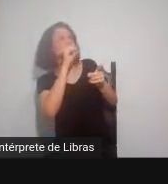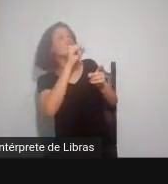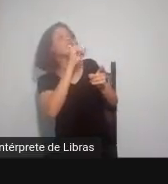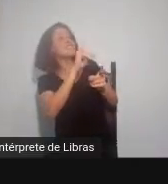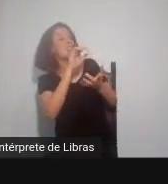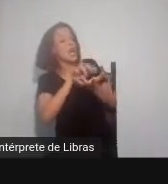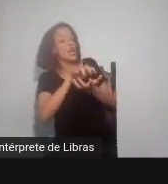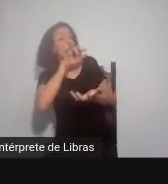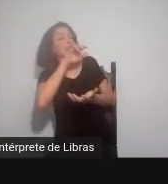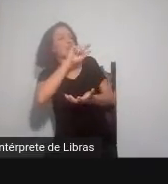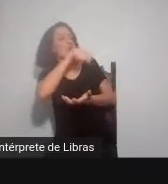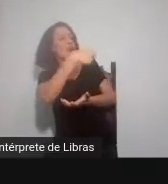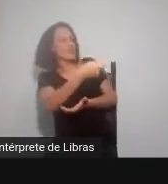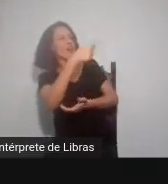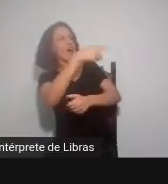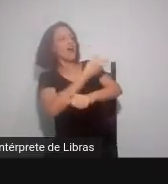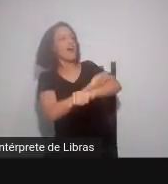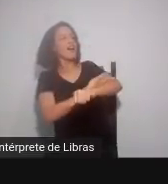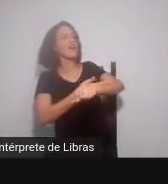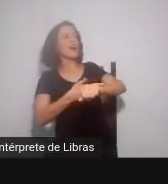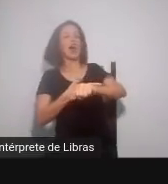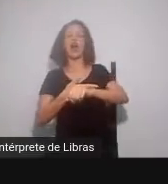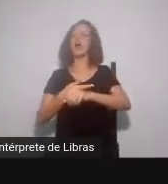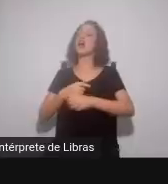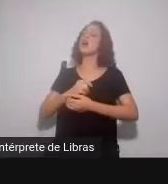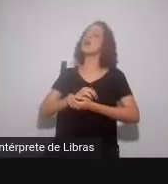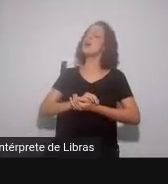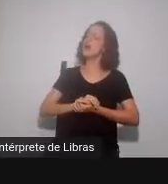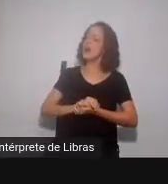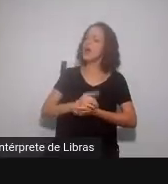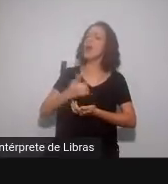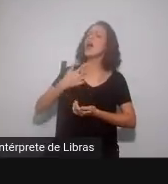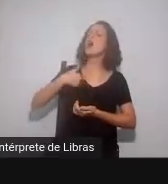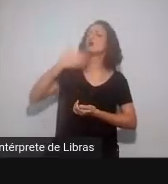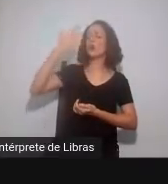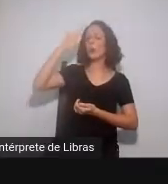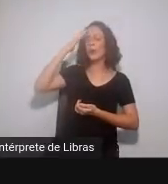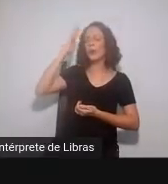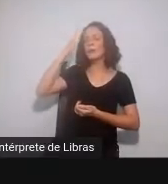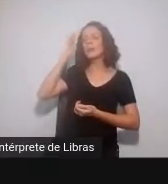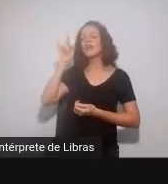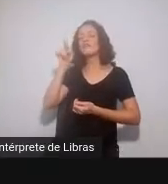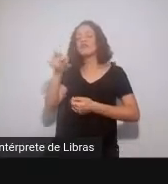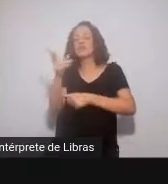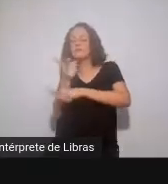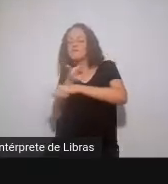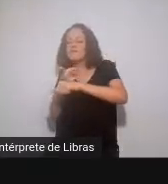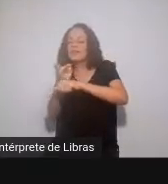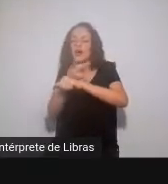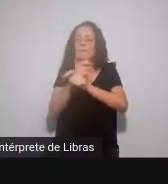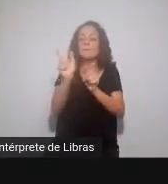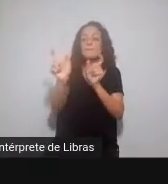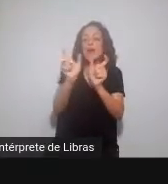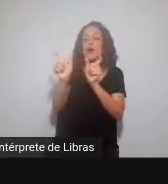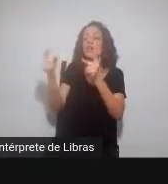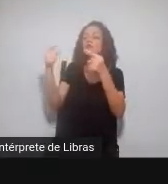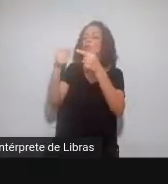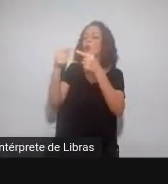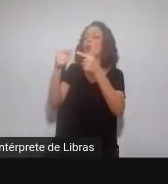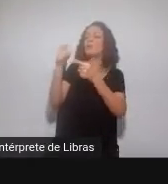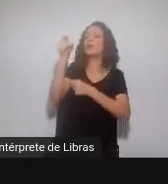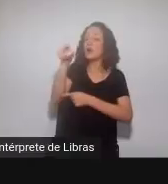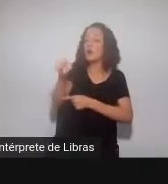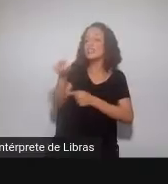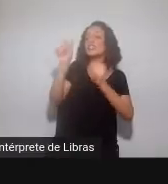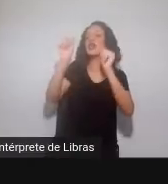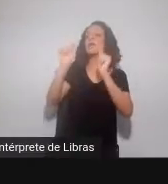Cíntia está com: ah, eu estou entendendo. Você está procurando por palavras que combinam com essas e podem